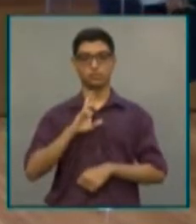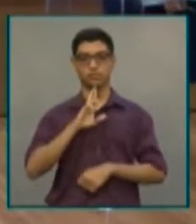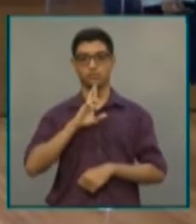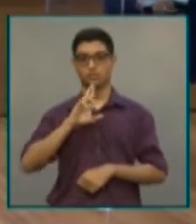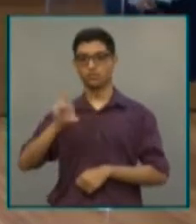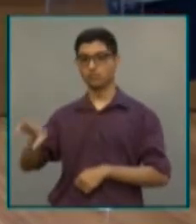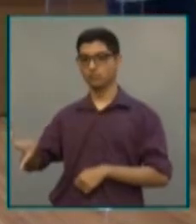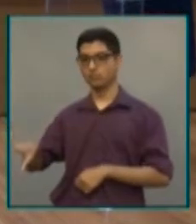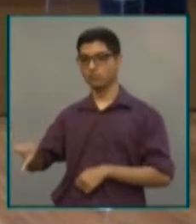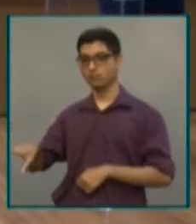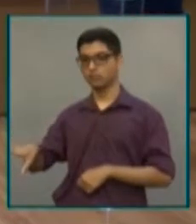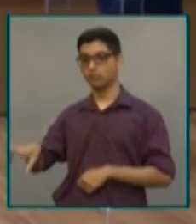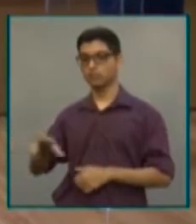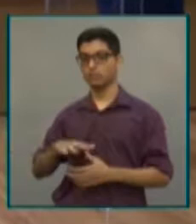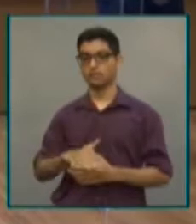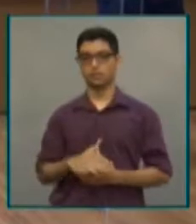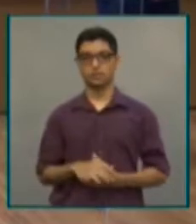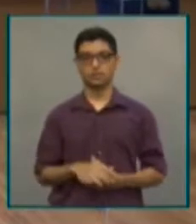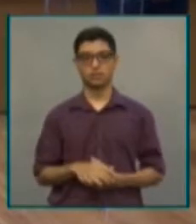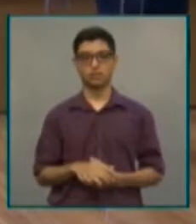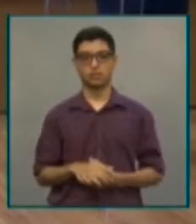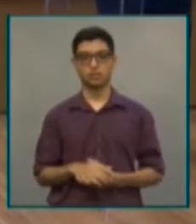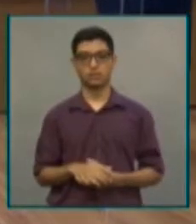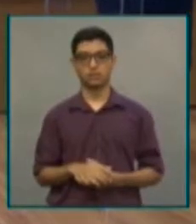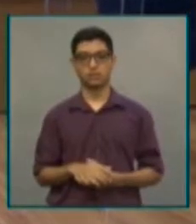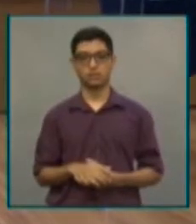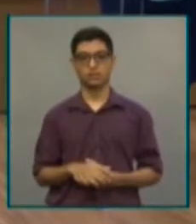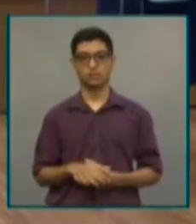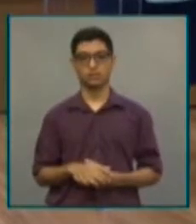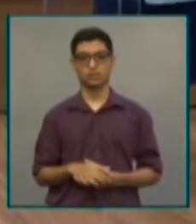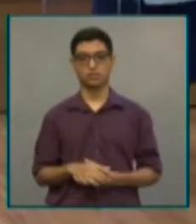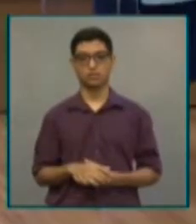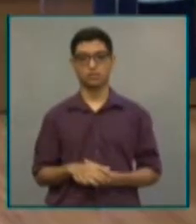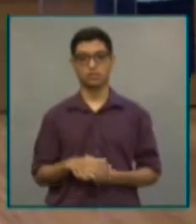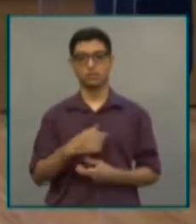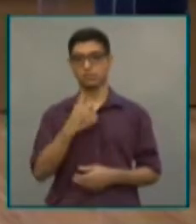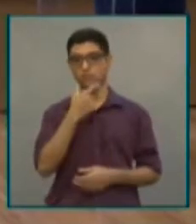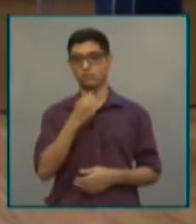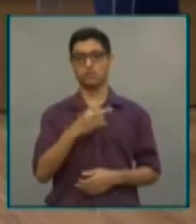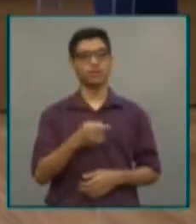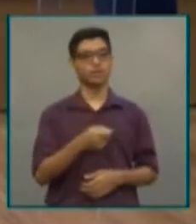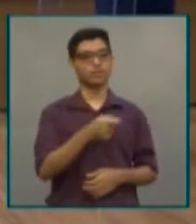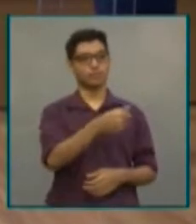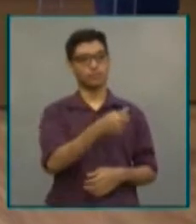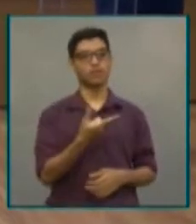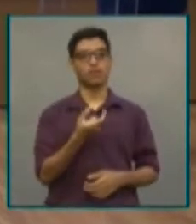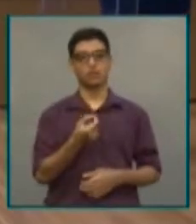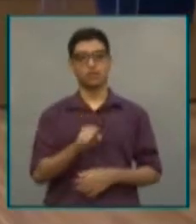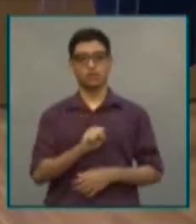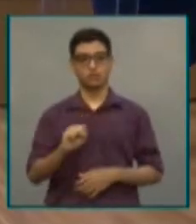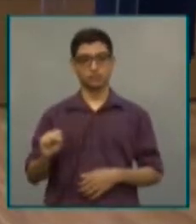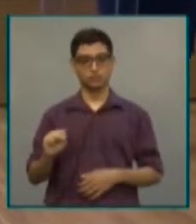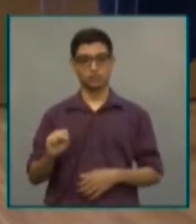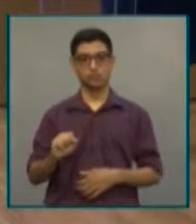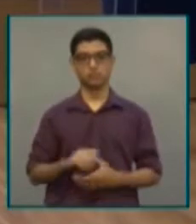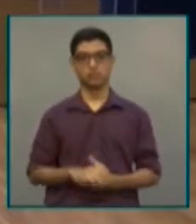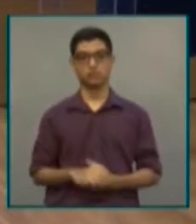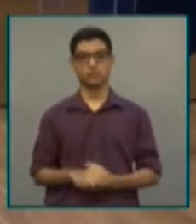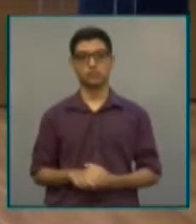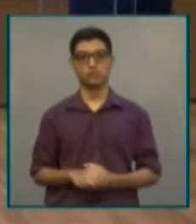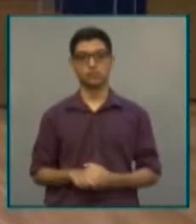Eu vou dever de justiça, vou repor aqui 20 segundos para que a candidata Regina Jansen possa concluir.